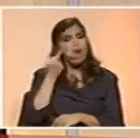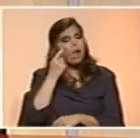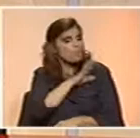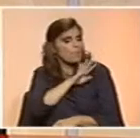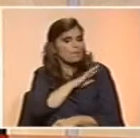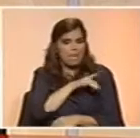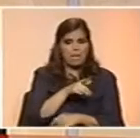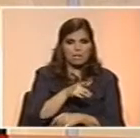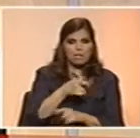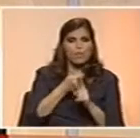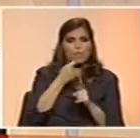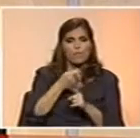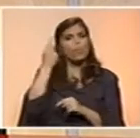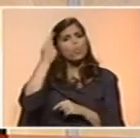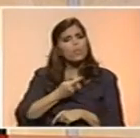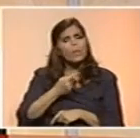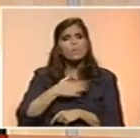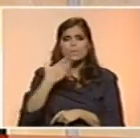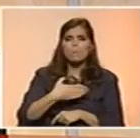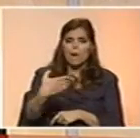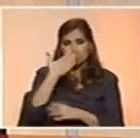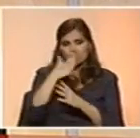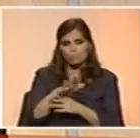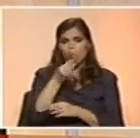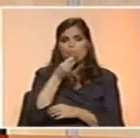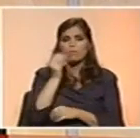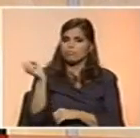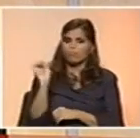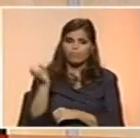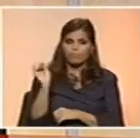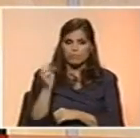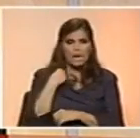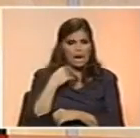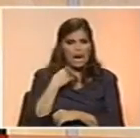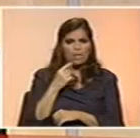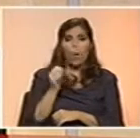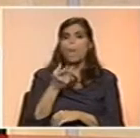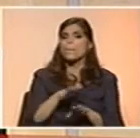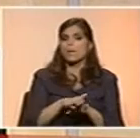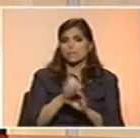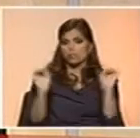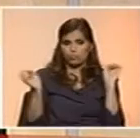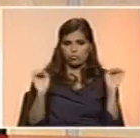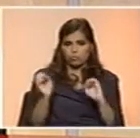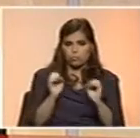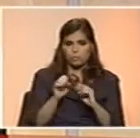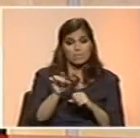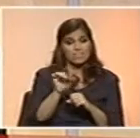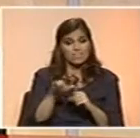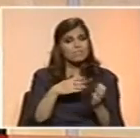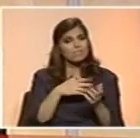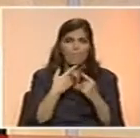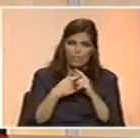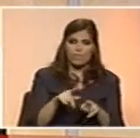ficar aqui o desafio de experimentar um dia por semana, por exemplo, não comer nem carne nem peixe, isso já teria já faria toda a